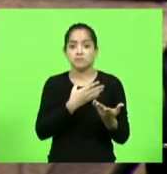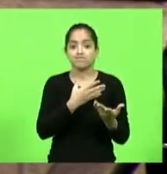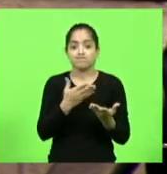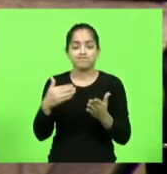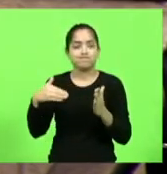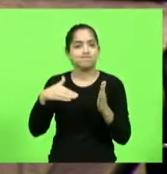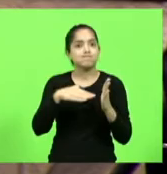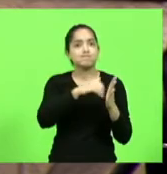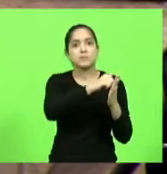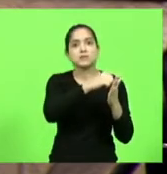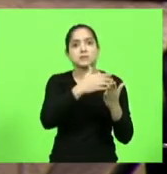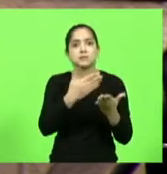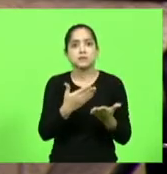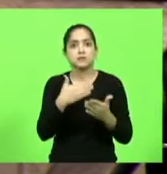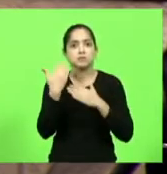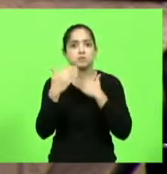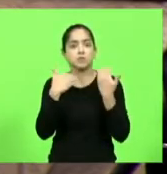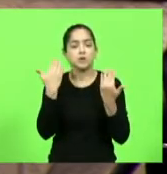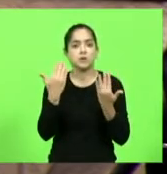Então, gente, é muito fácil falar.